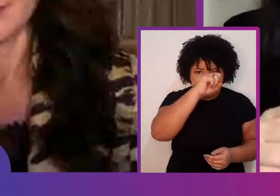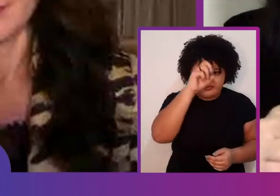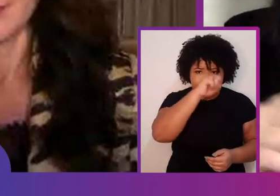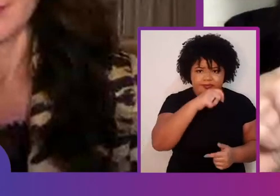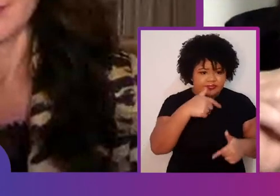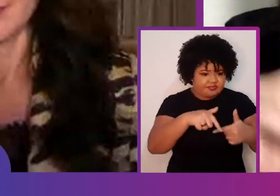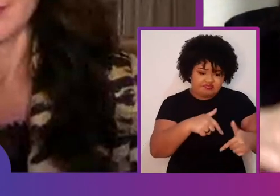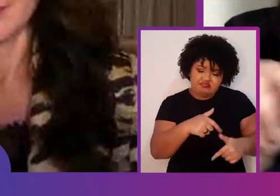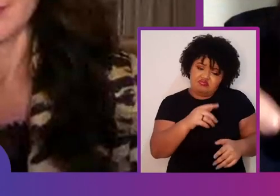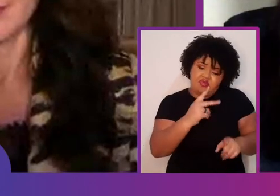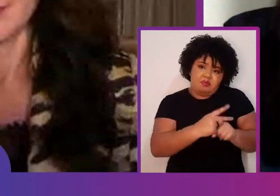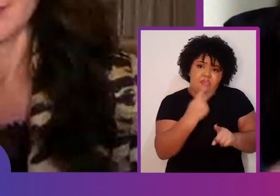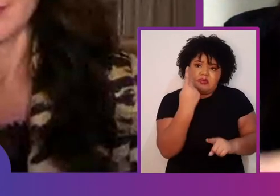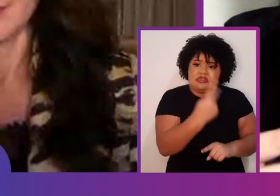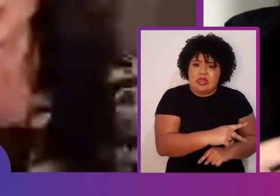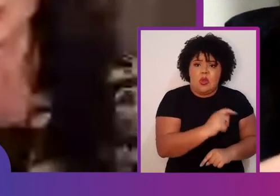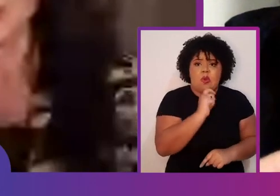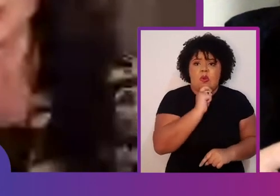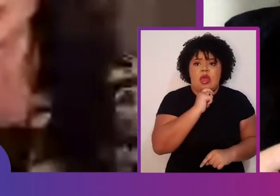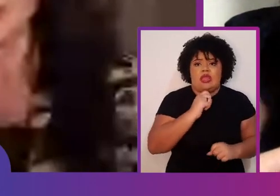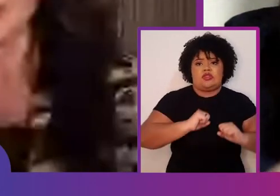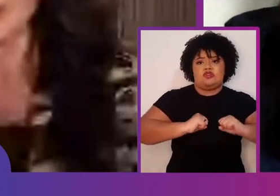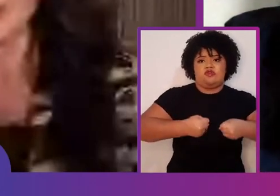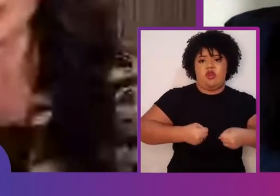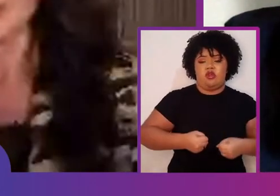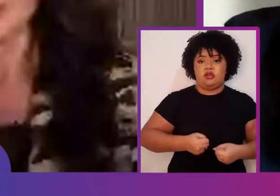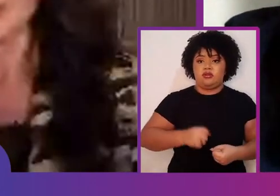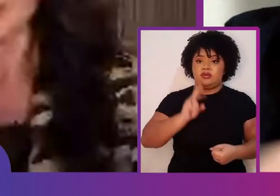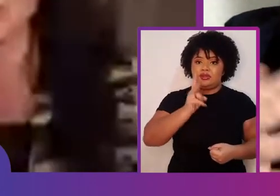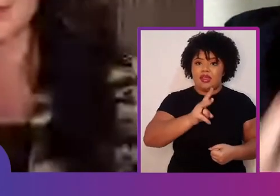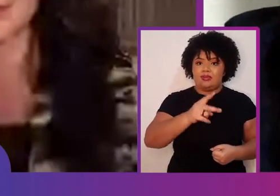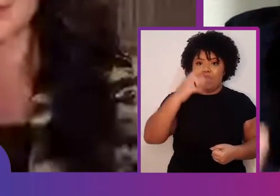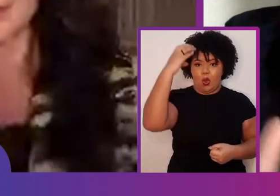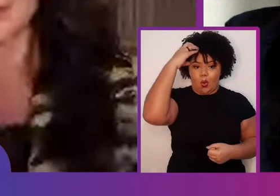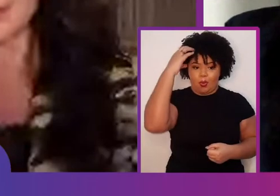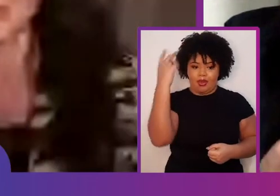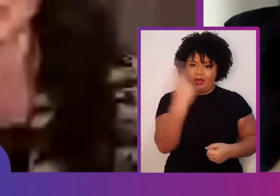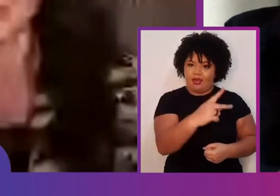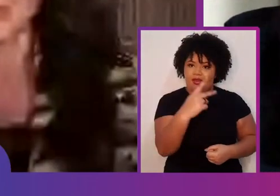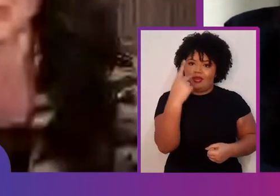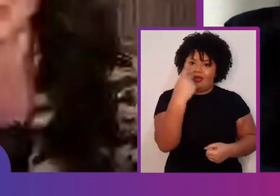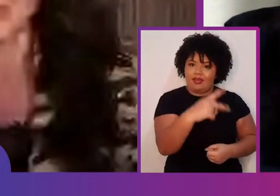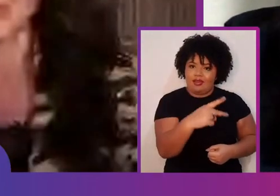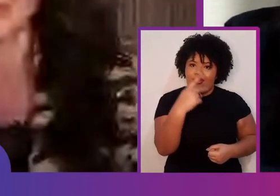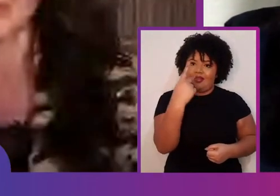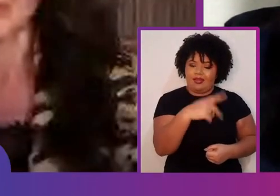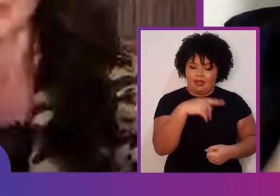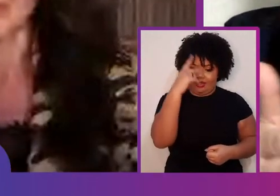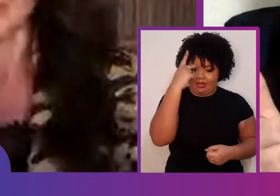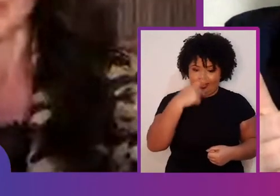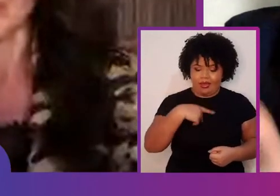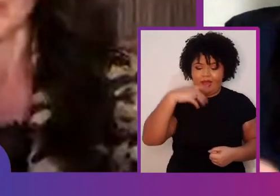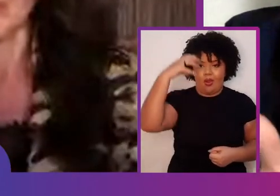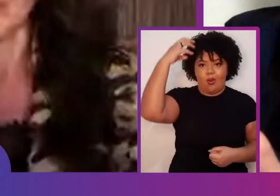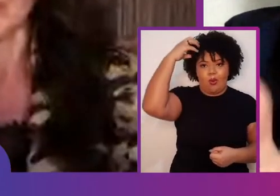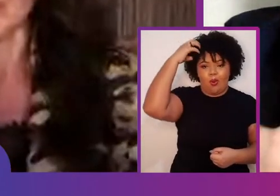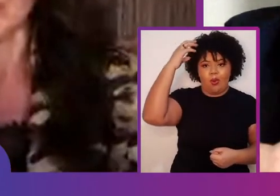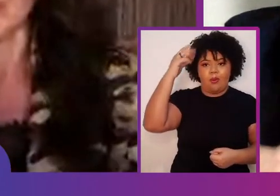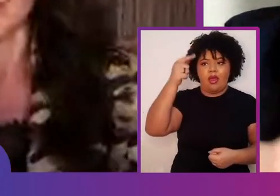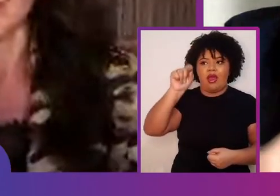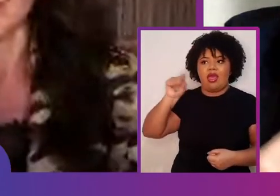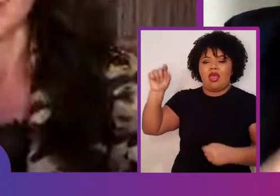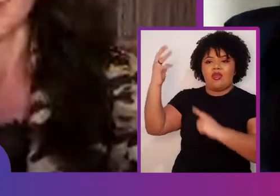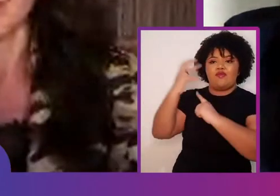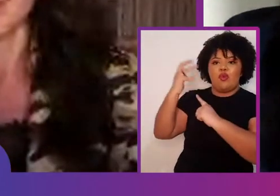que não se esforçou. Então, sempre o indivíduo recebe a culpa. Isso é um baita de um fator predisponente para eu não, pra eu